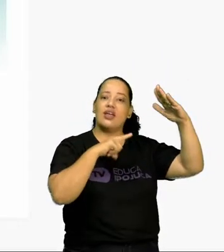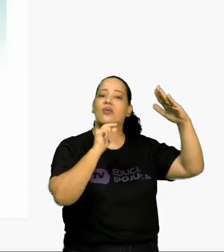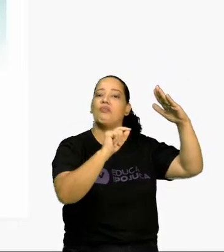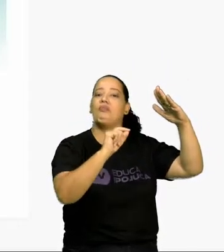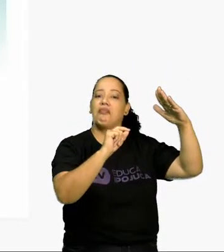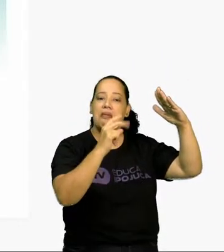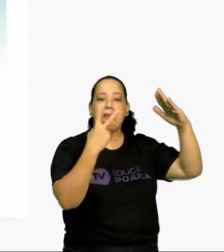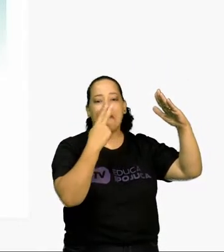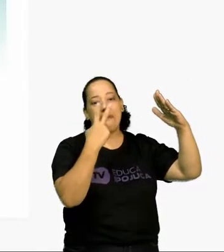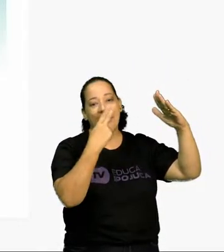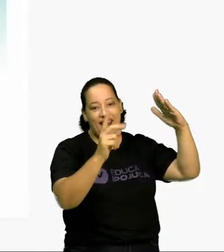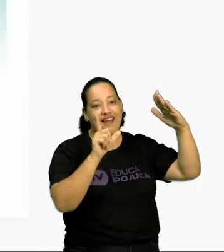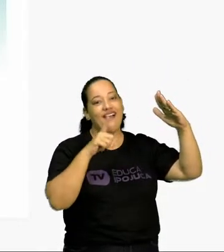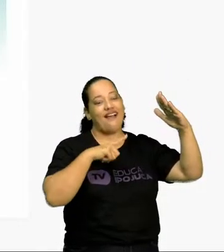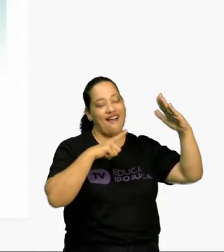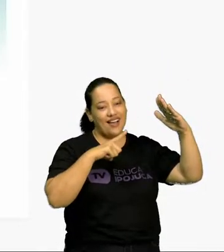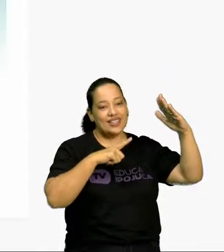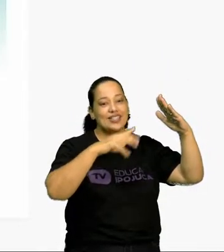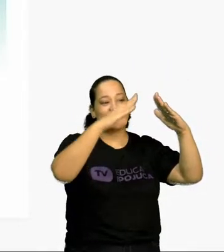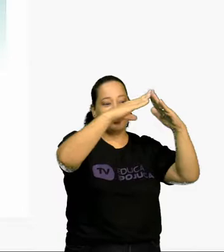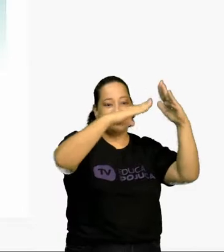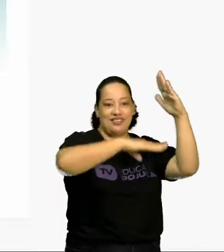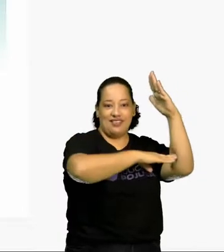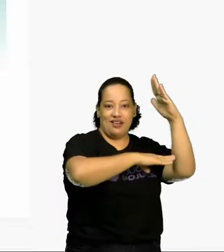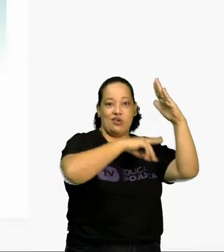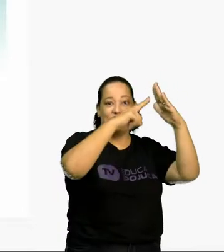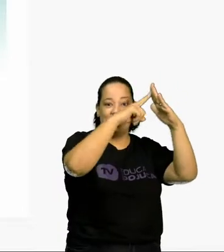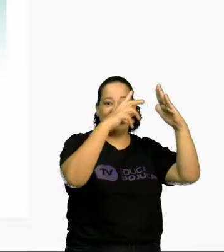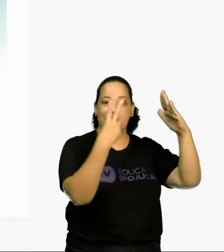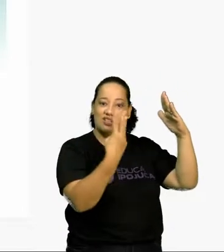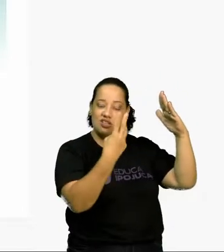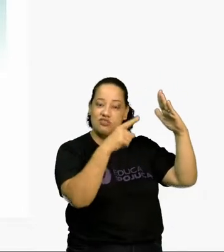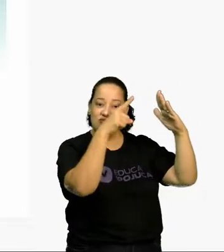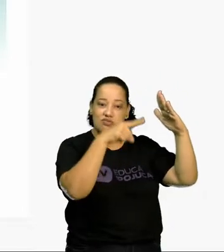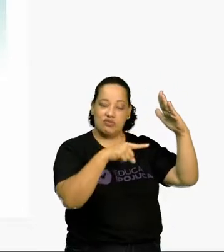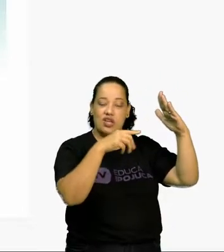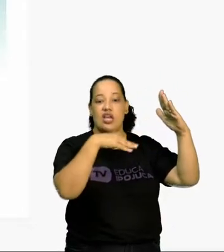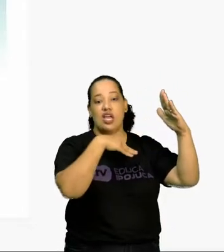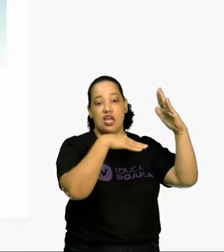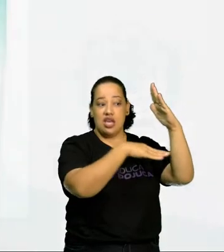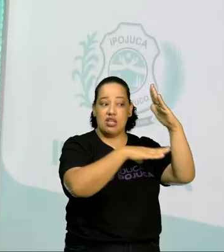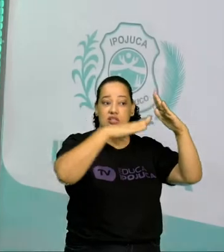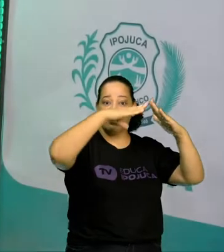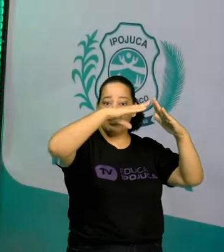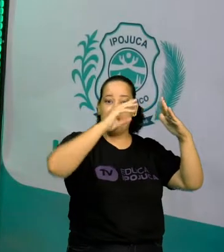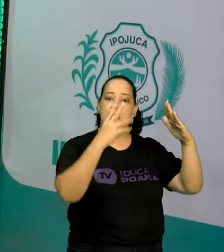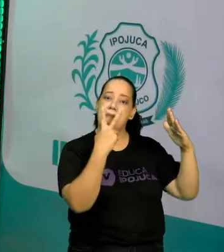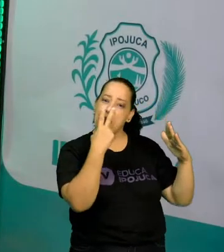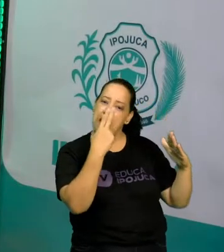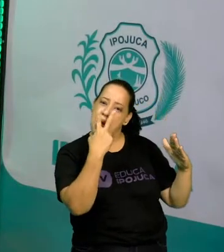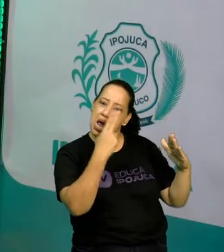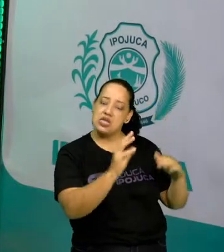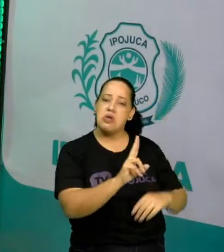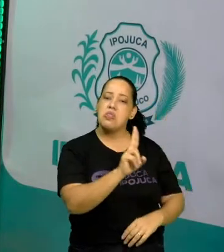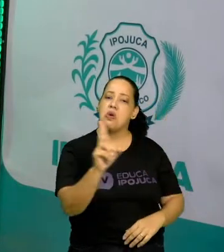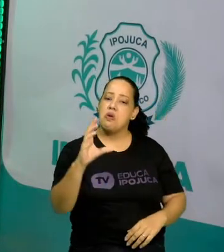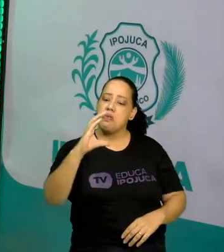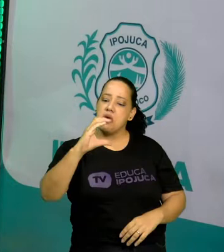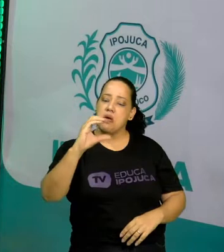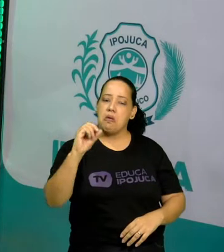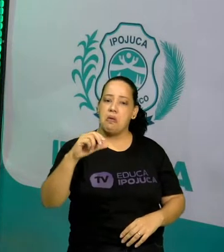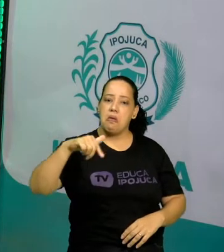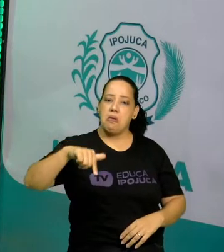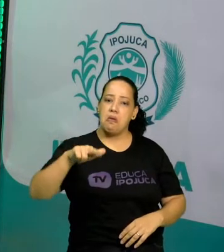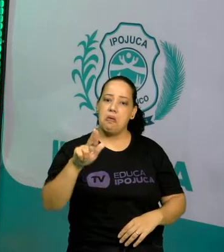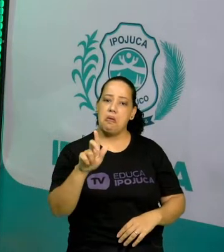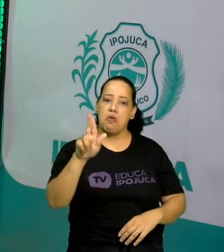de triângulos. E esses três triângulos ali são congruentes. Agora, o que vem a ser